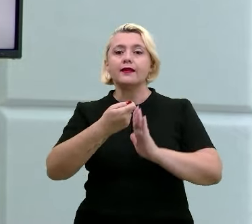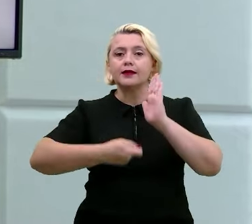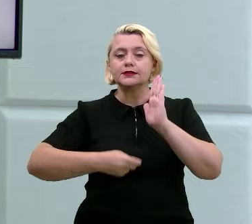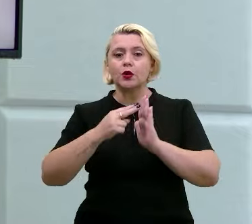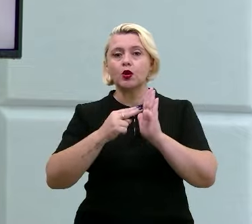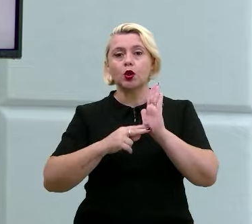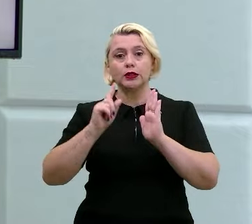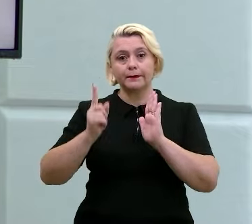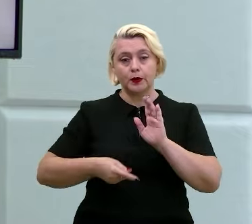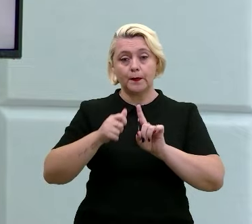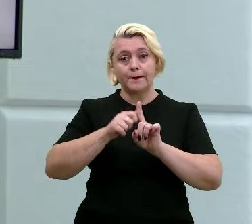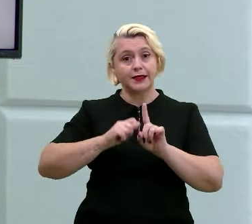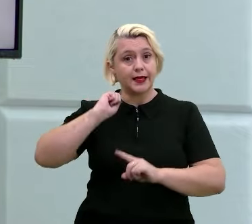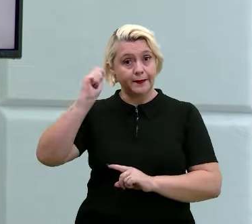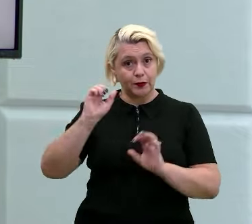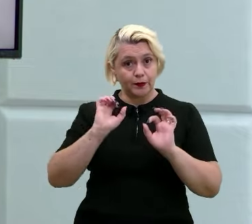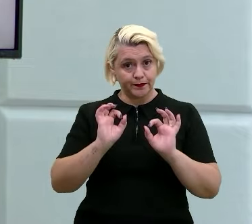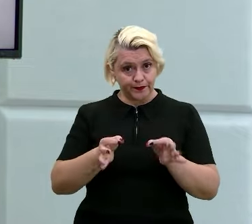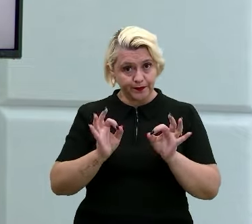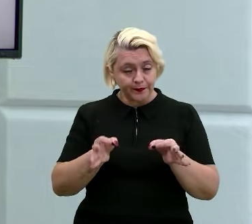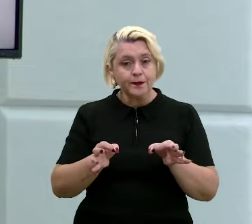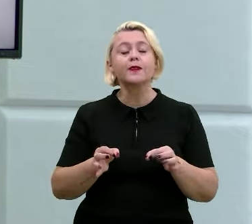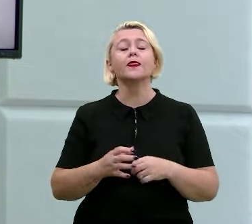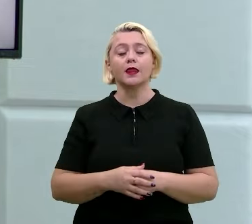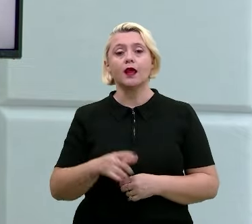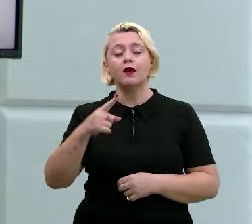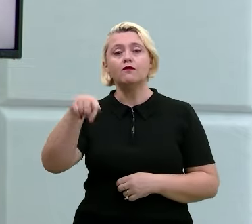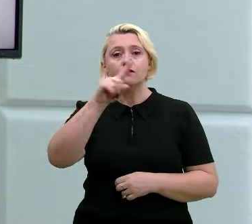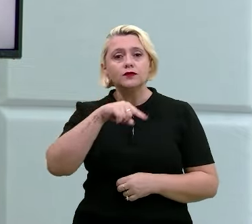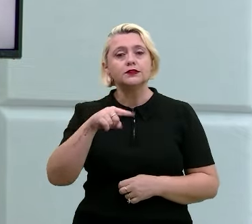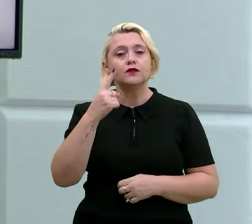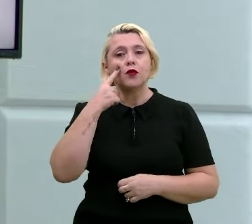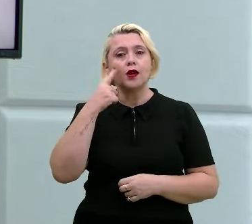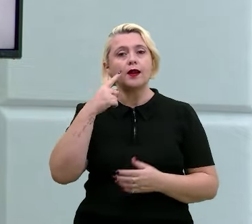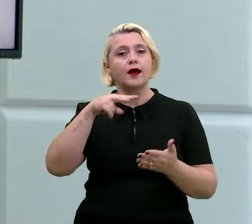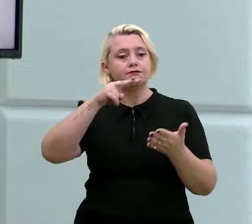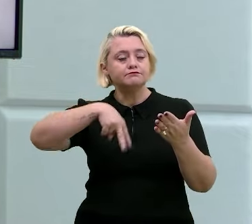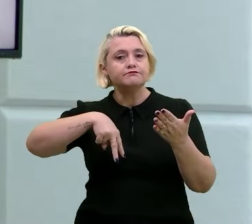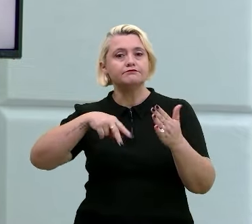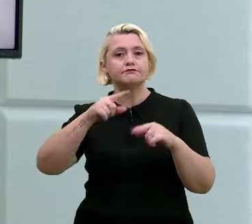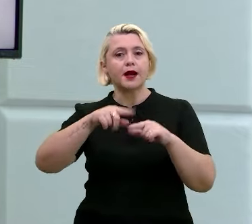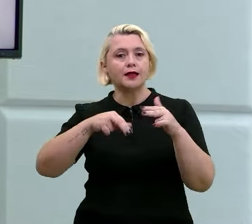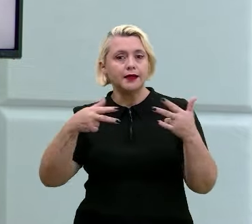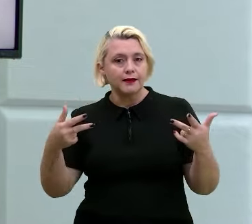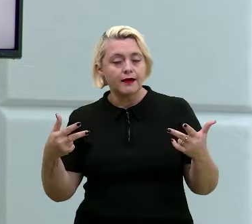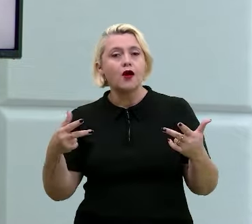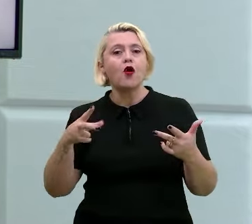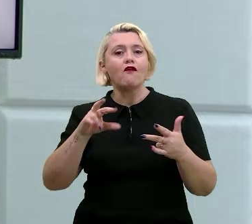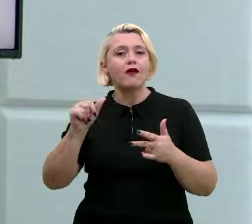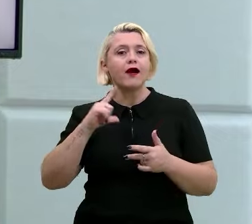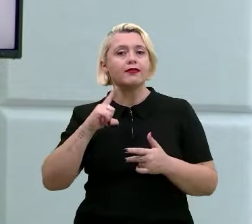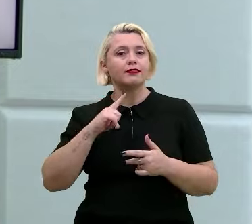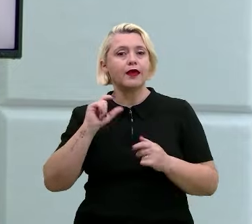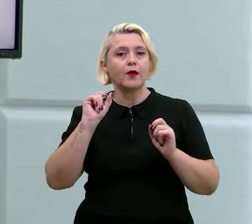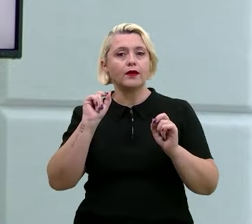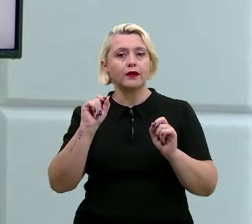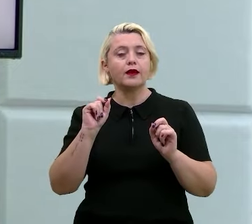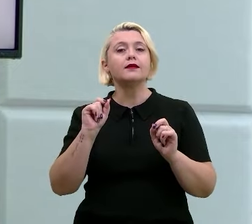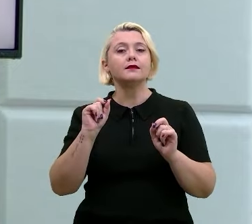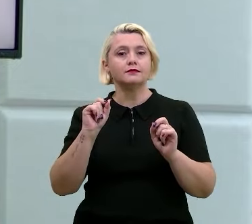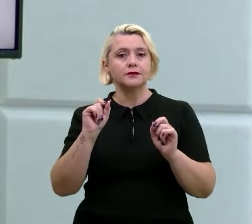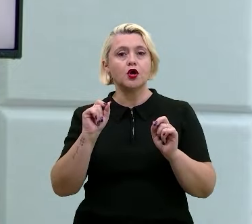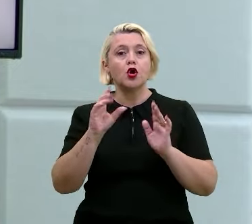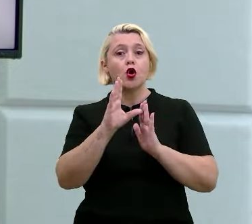1000 do mês de abril, tá bom? Vocês vão pegar o material aí e vocês vão observar que tem